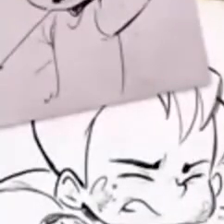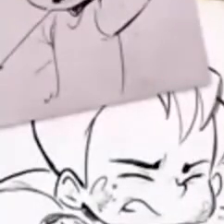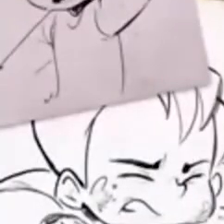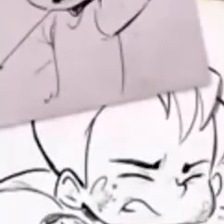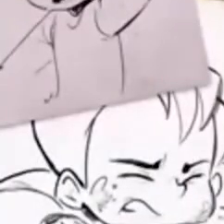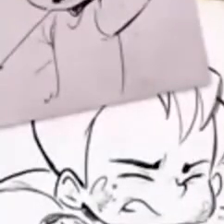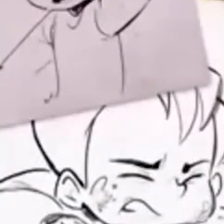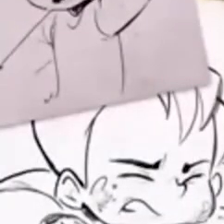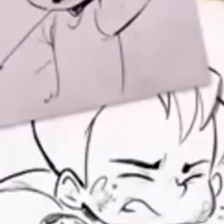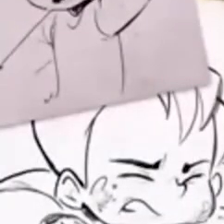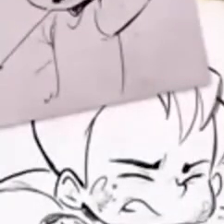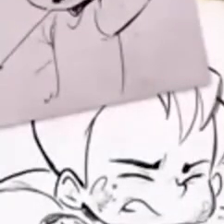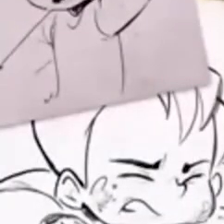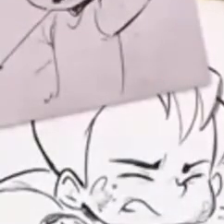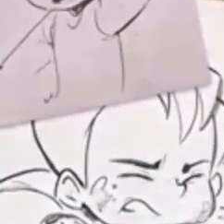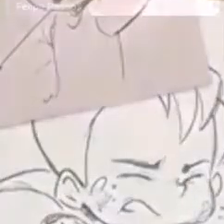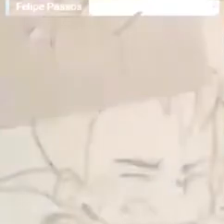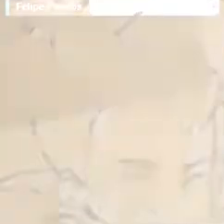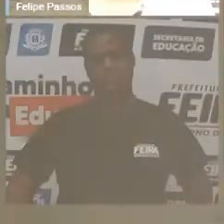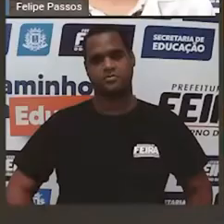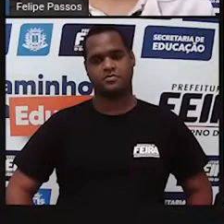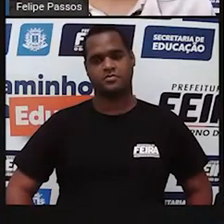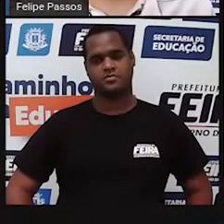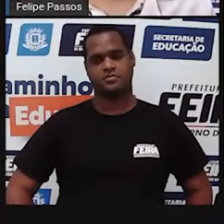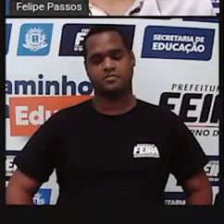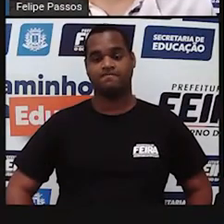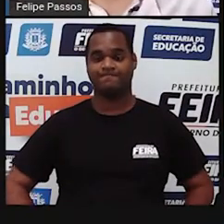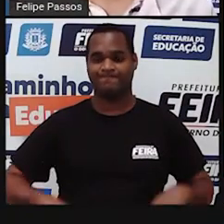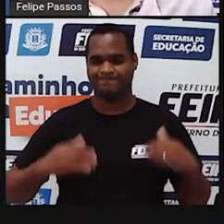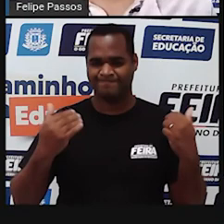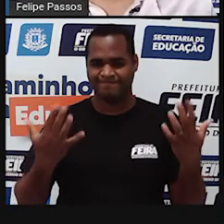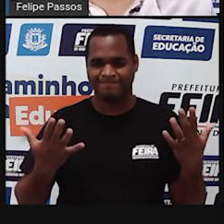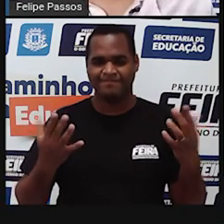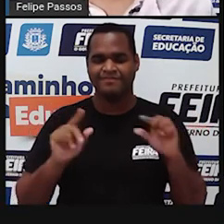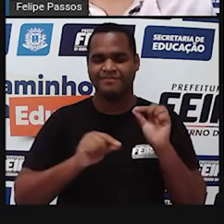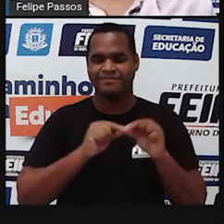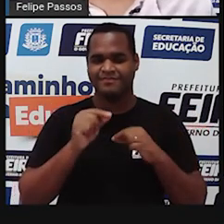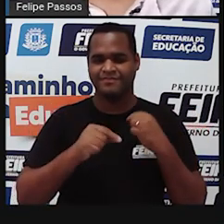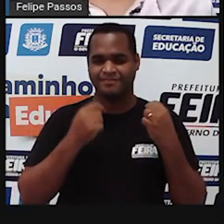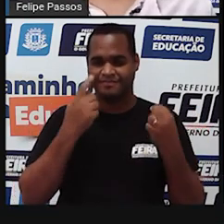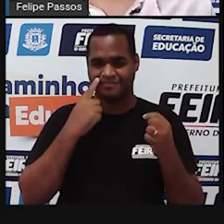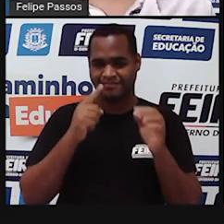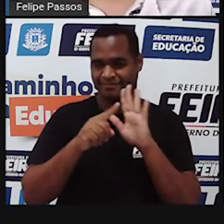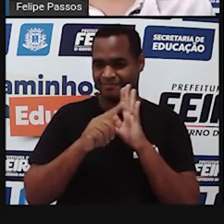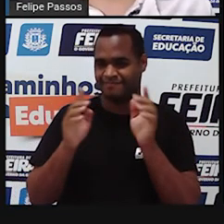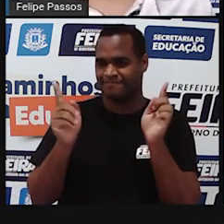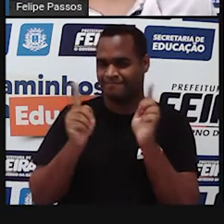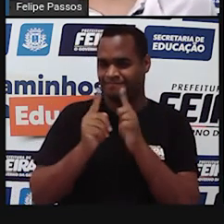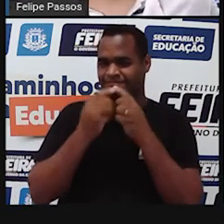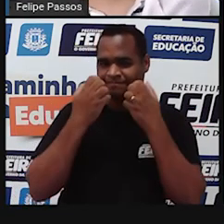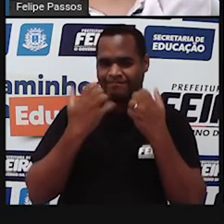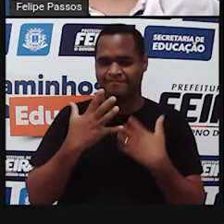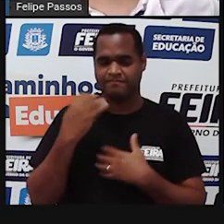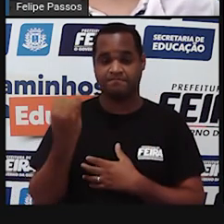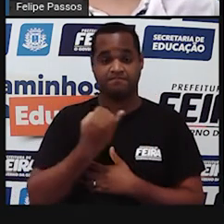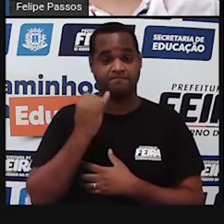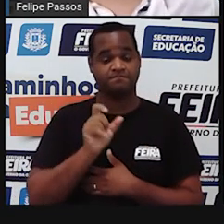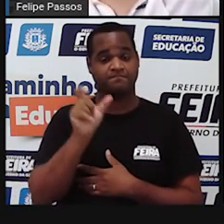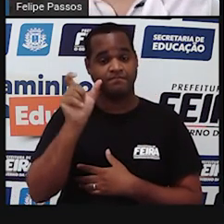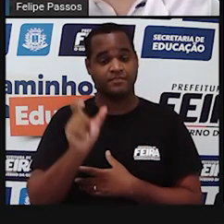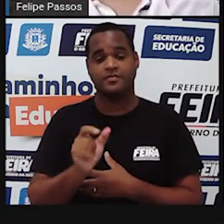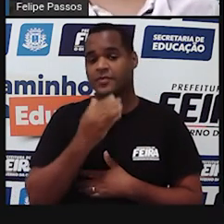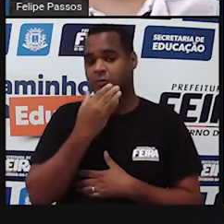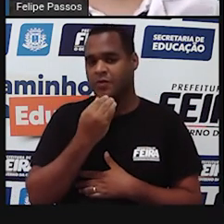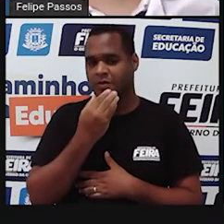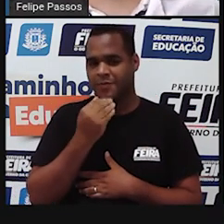Então, né, gente? Esse curta-metragem, ele é baseado nesse